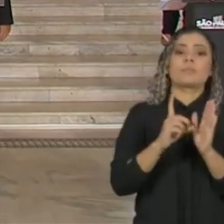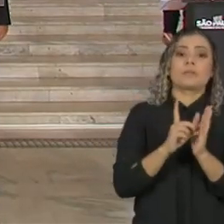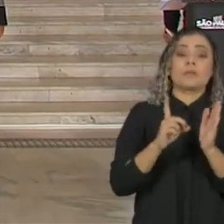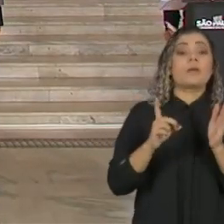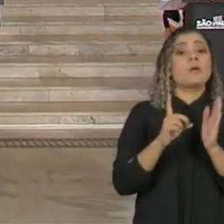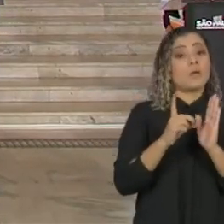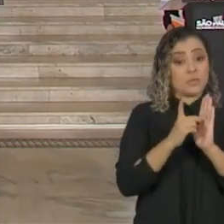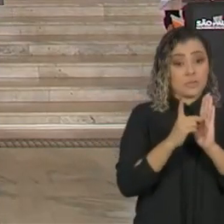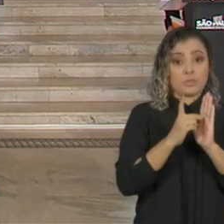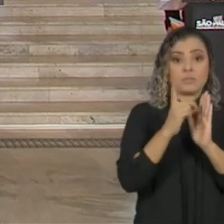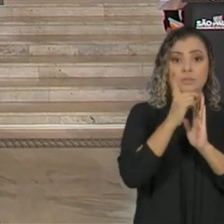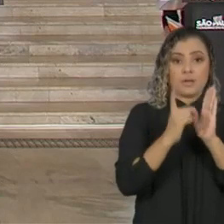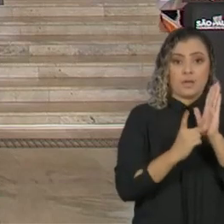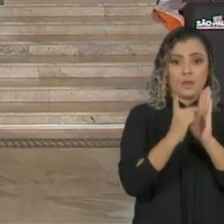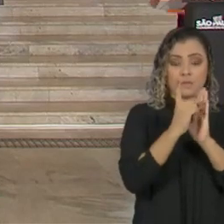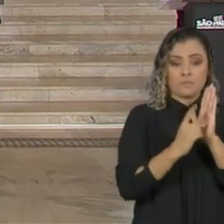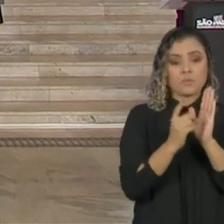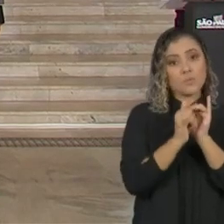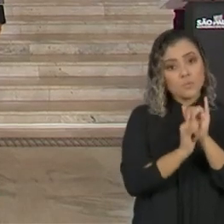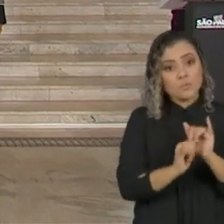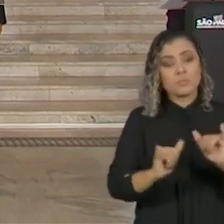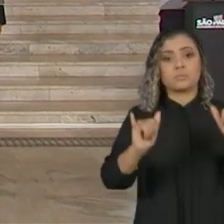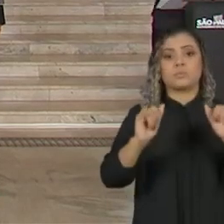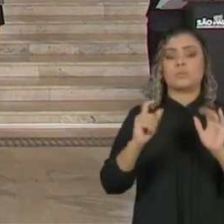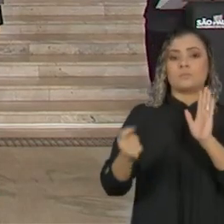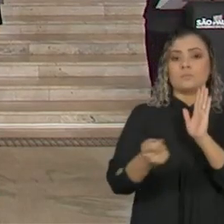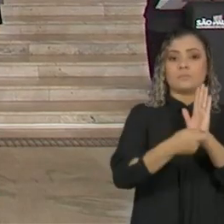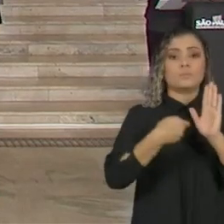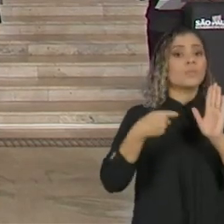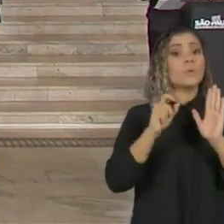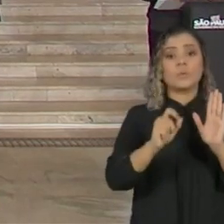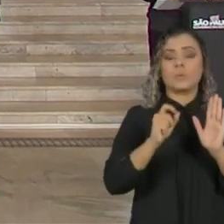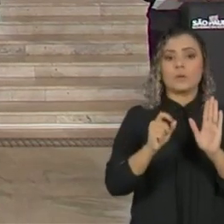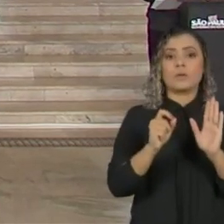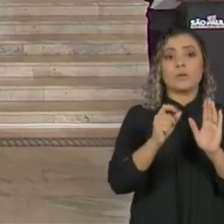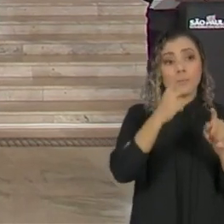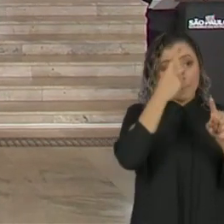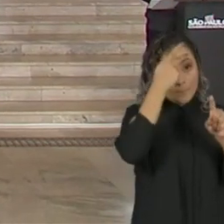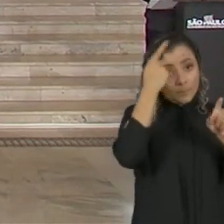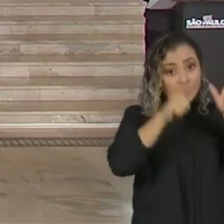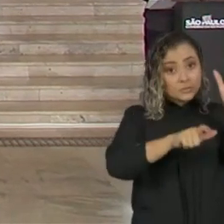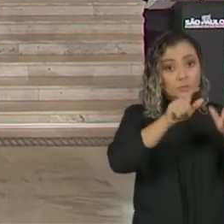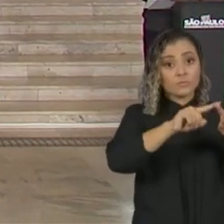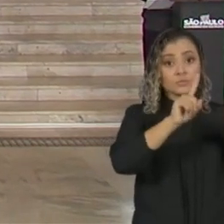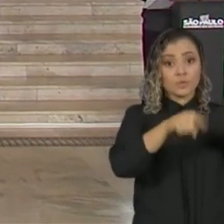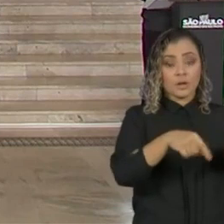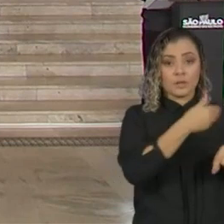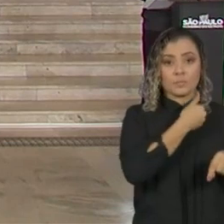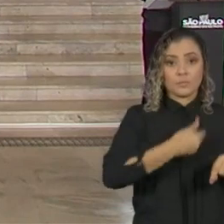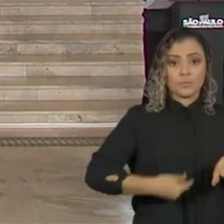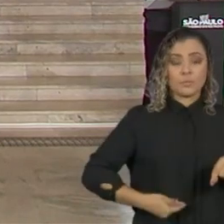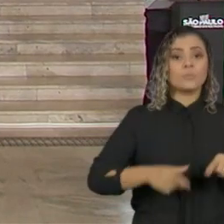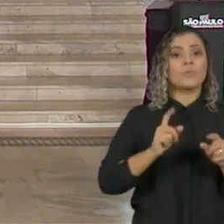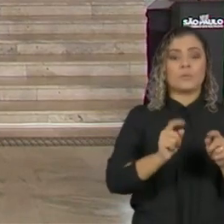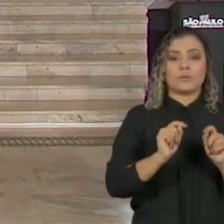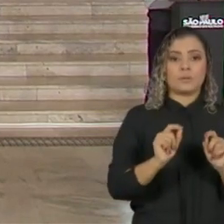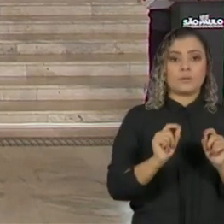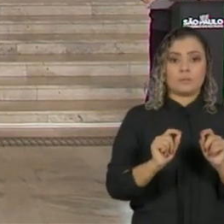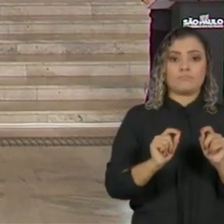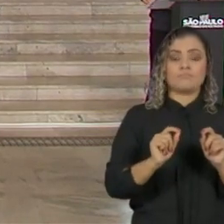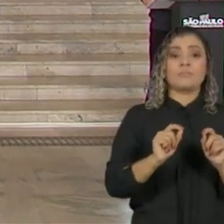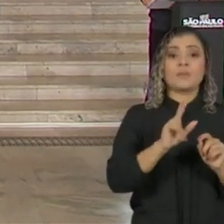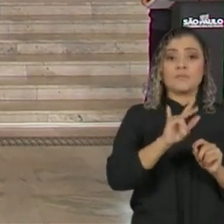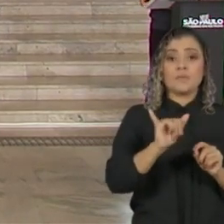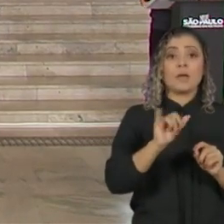decreto que determina que os servidores públicos não receberão, entre outras coisas,